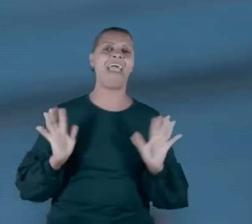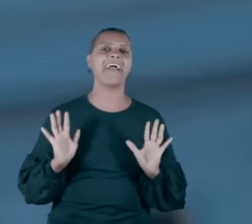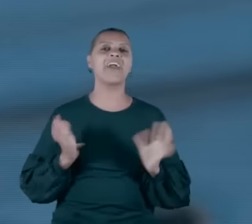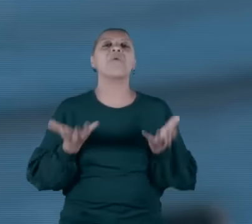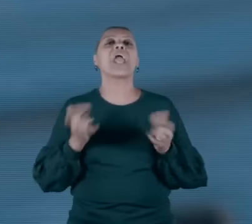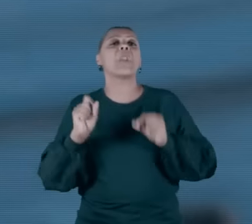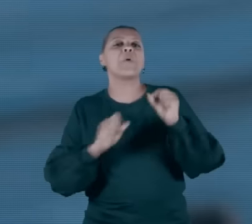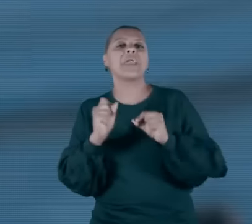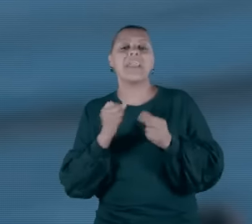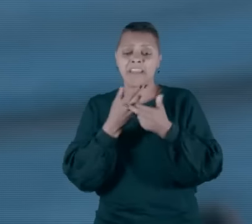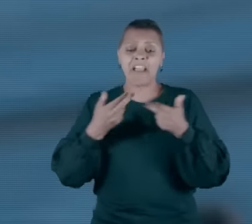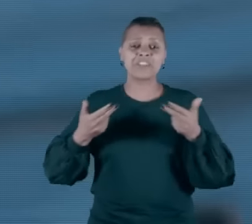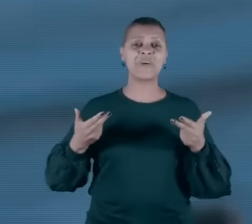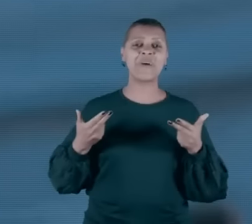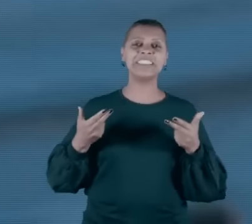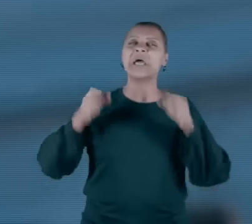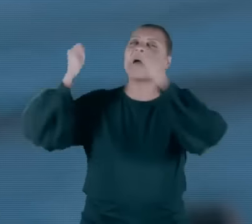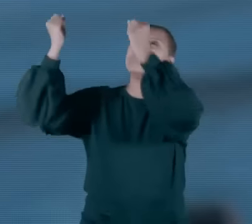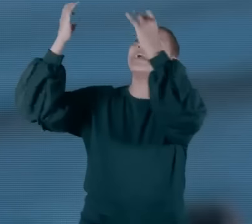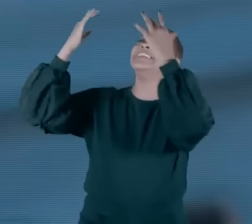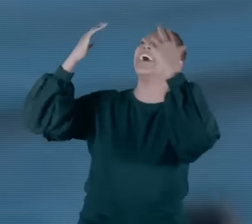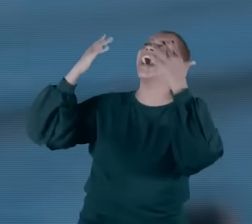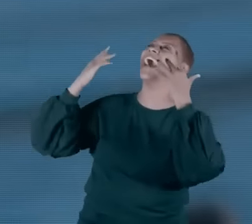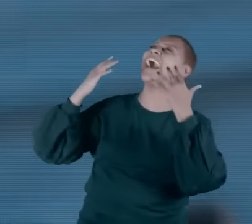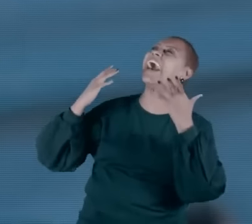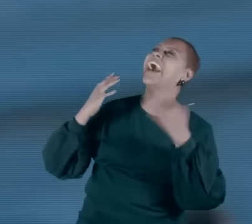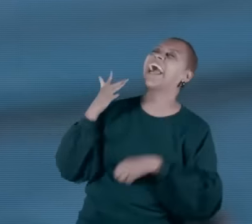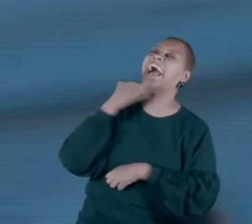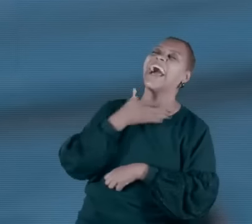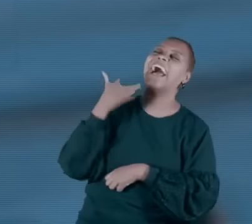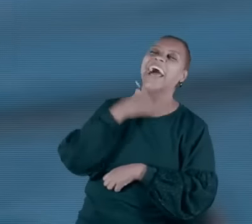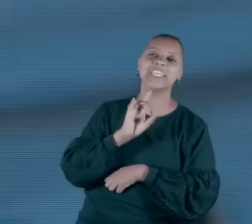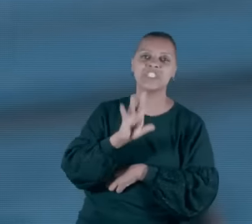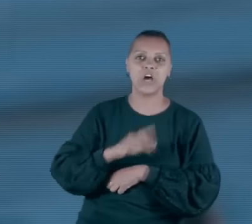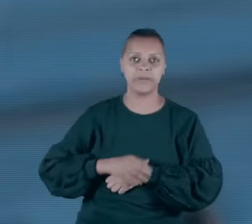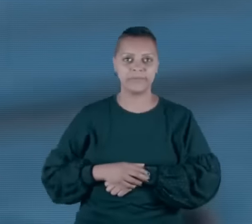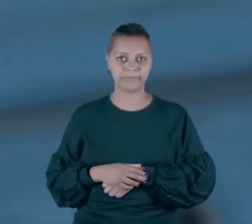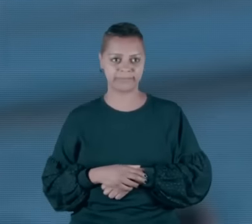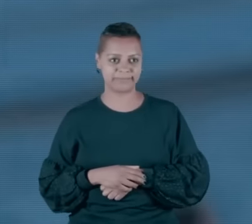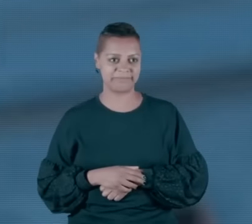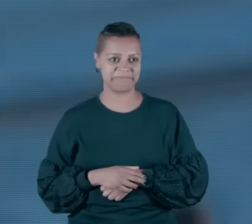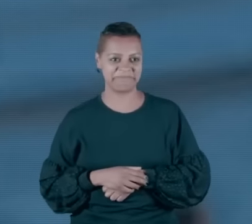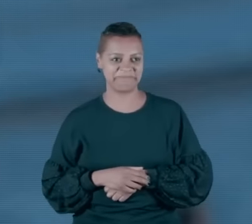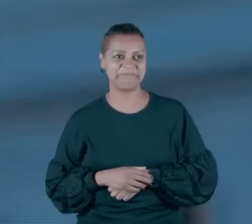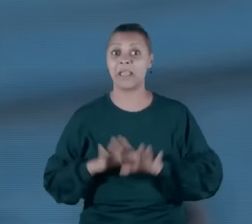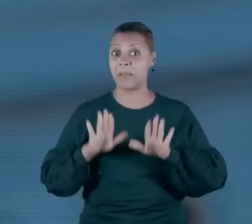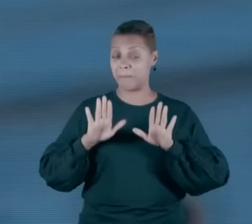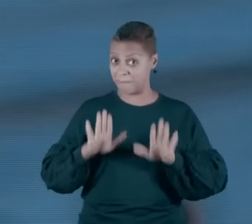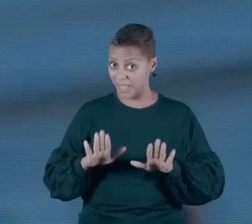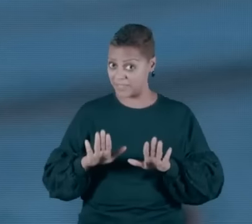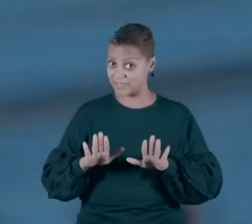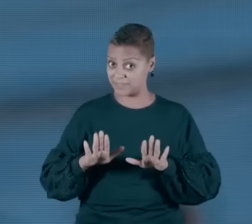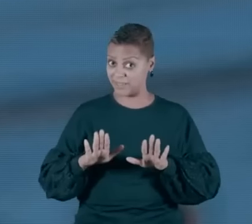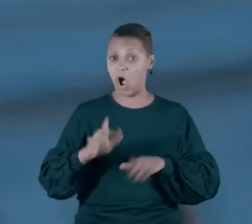coisas caiam do céu no nosso colo mas eu quero dizer para vocês filho e filha que